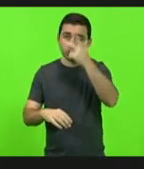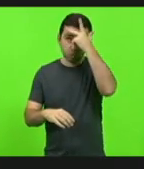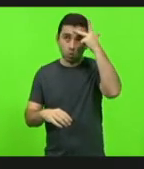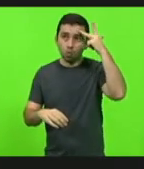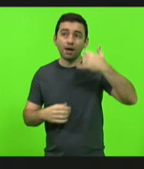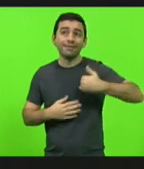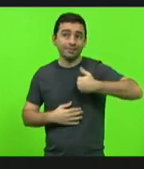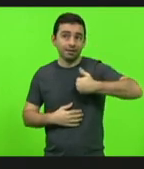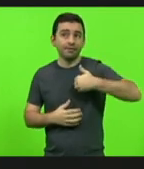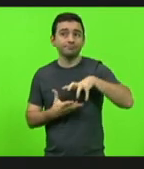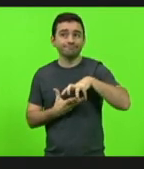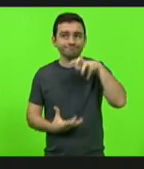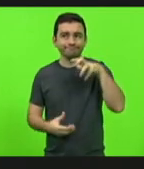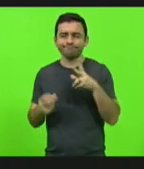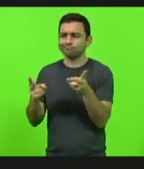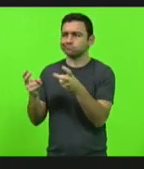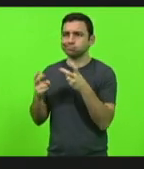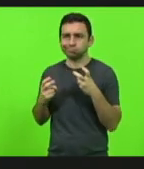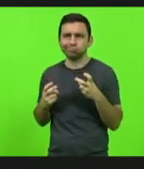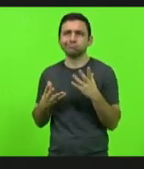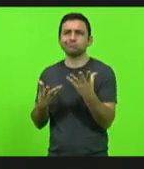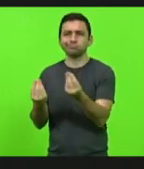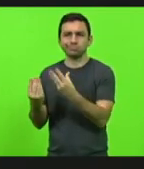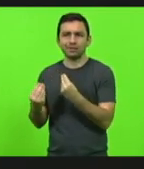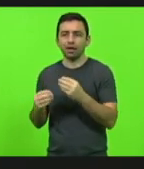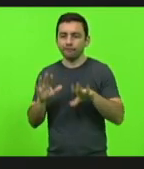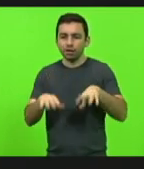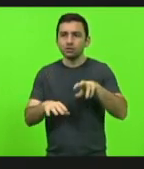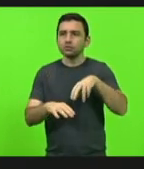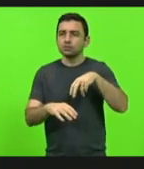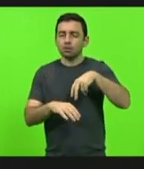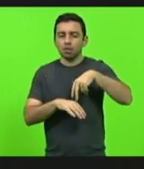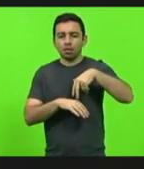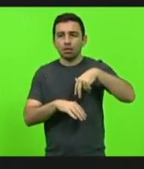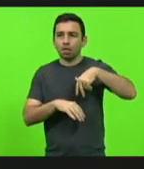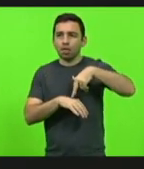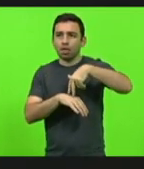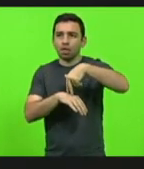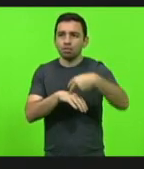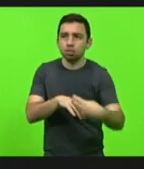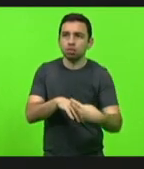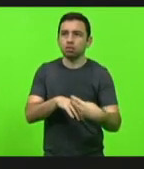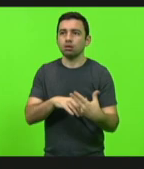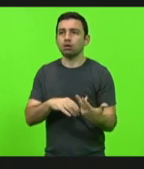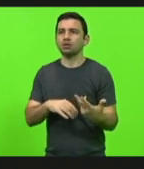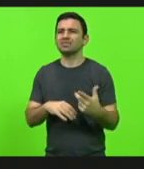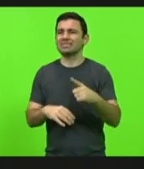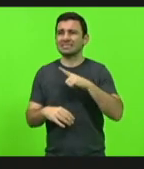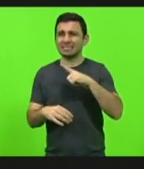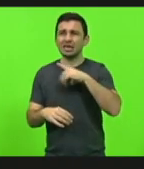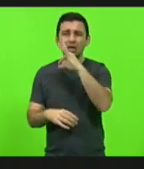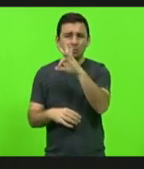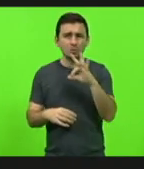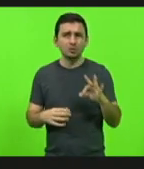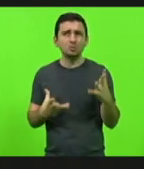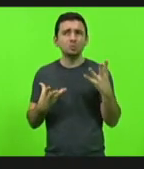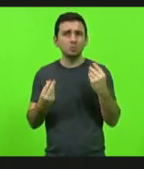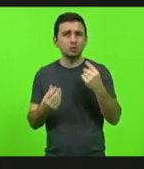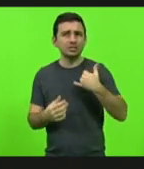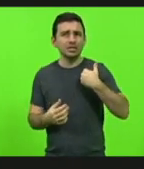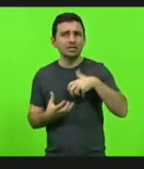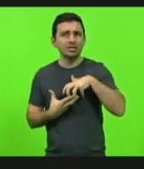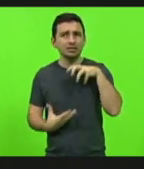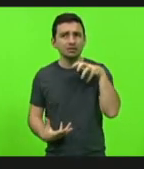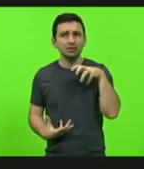e de percebe isso muito quando eles caem hoje o a porcentagem de pessoas idosas que